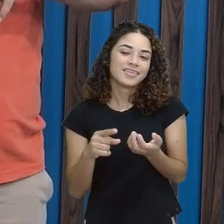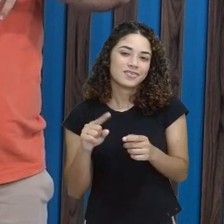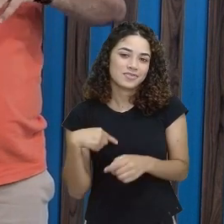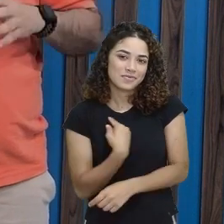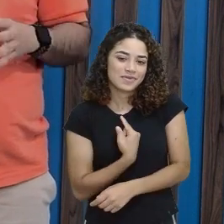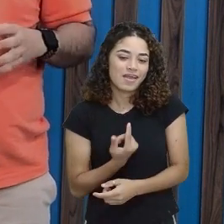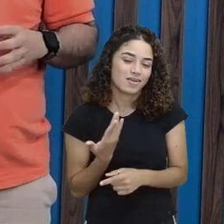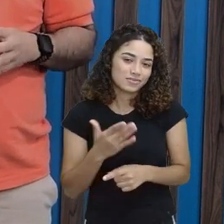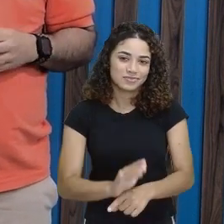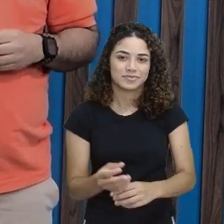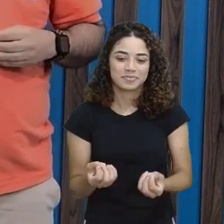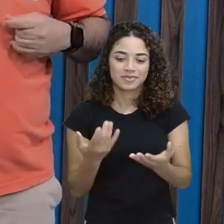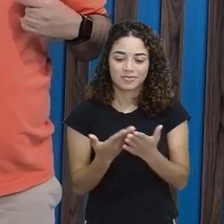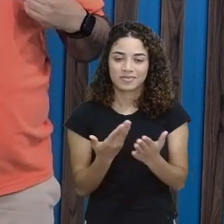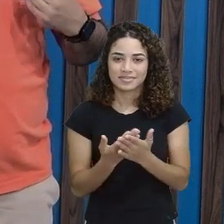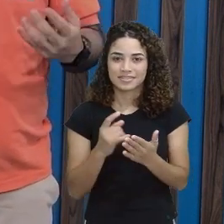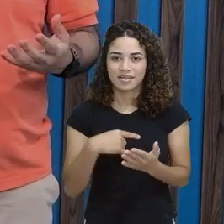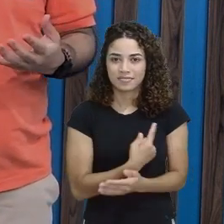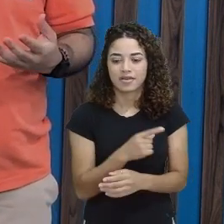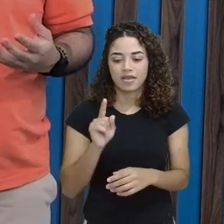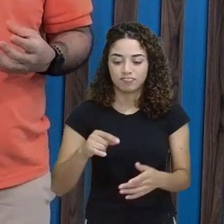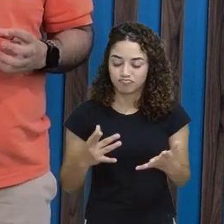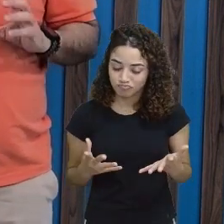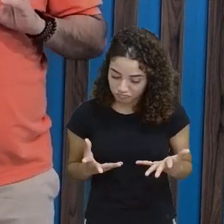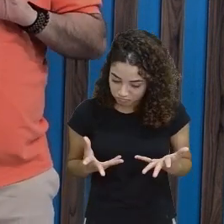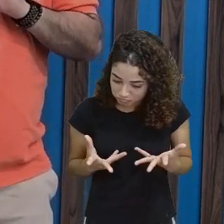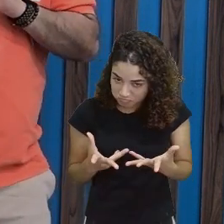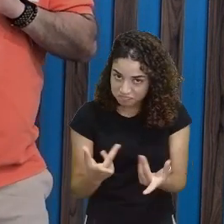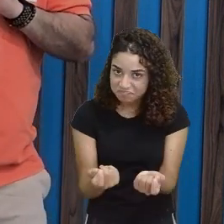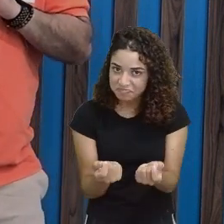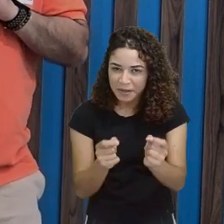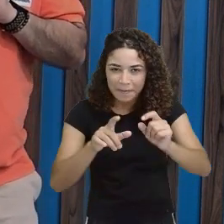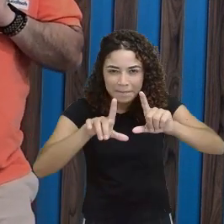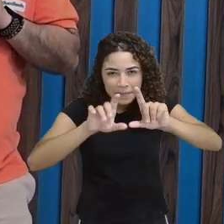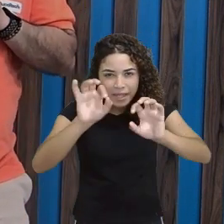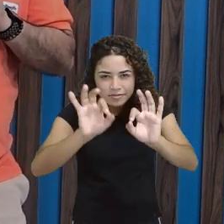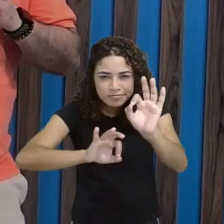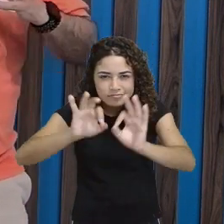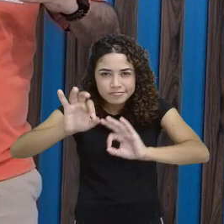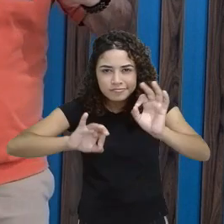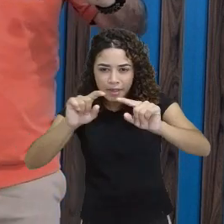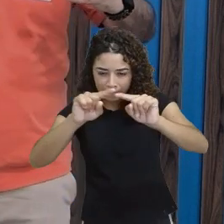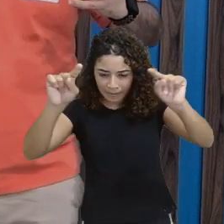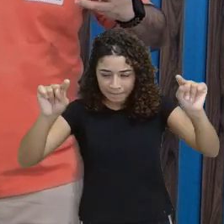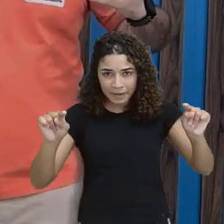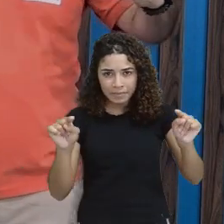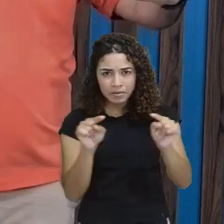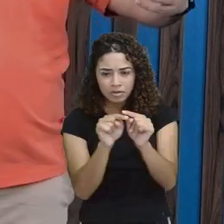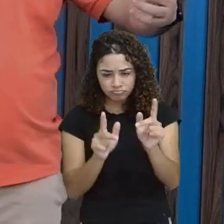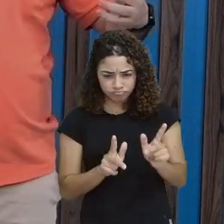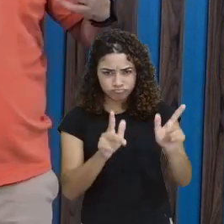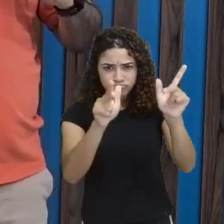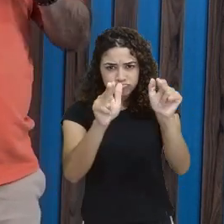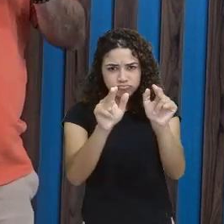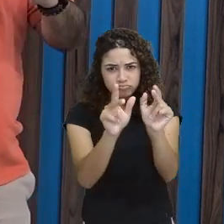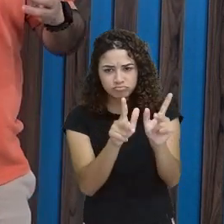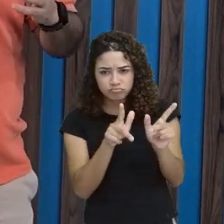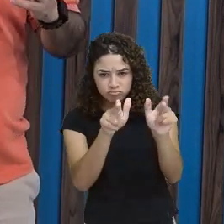assim. Eles são os especialistas aí no enquadramento das câmeras, na edição,